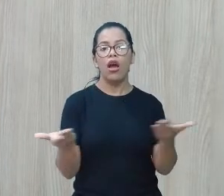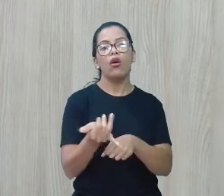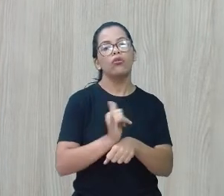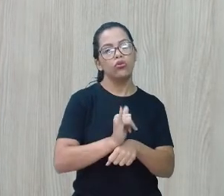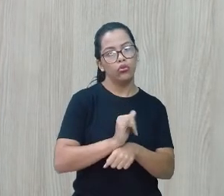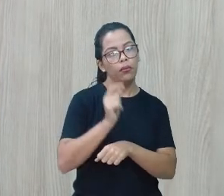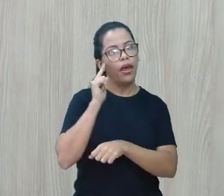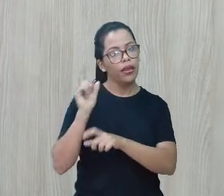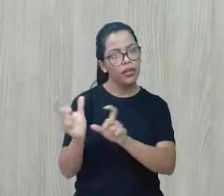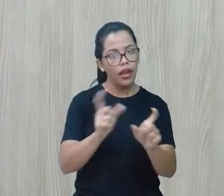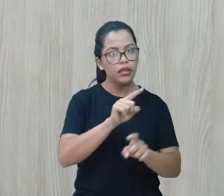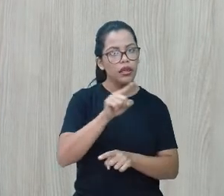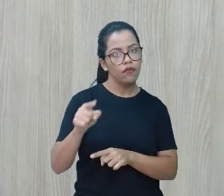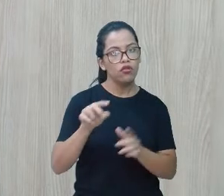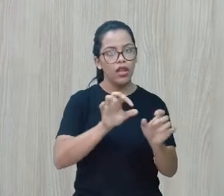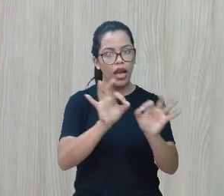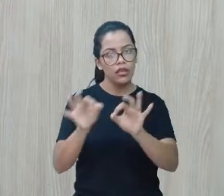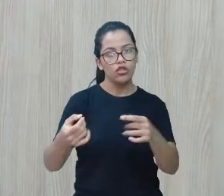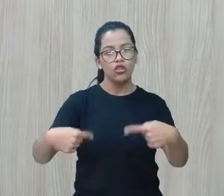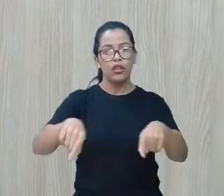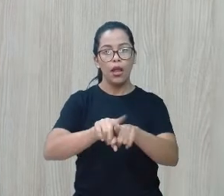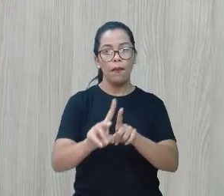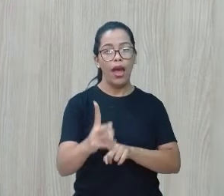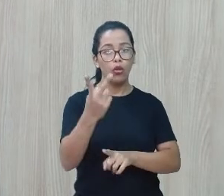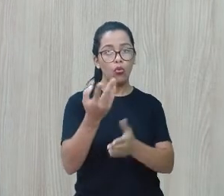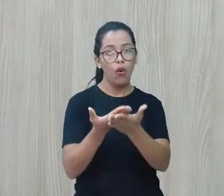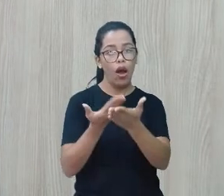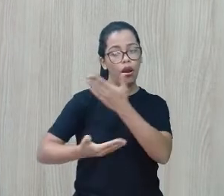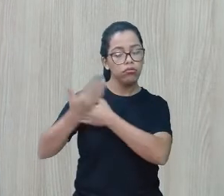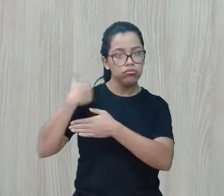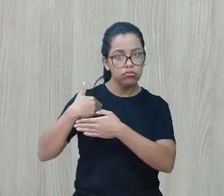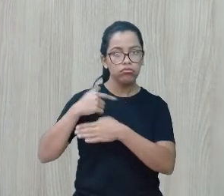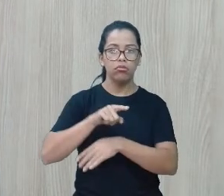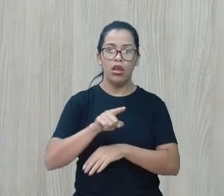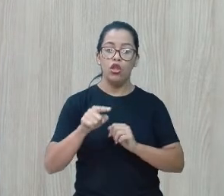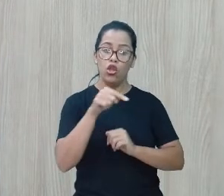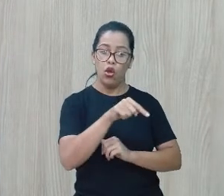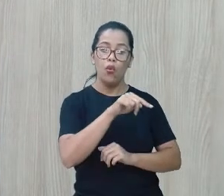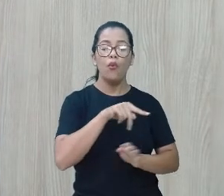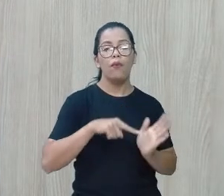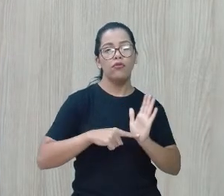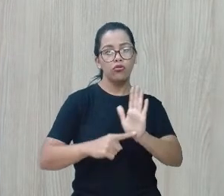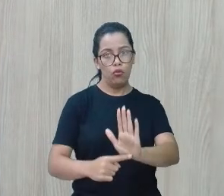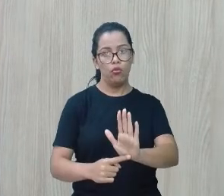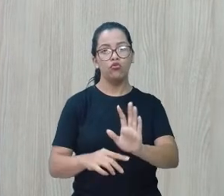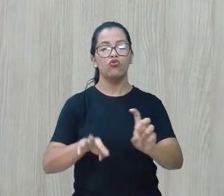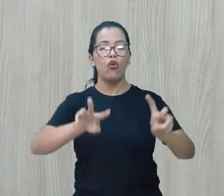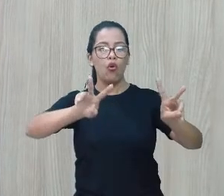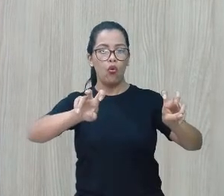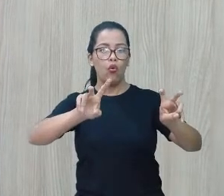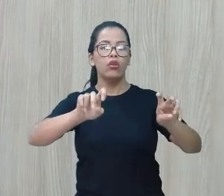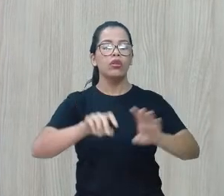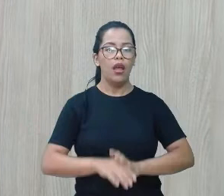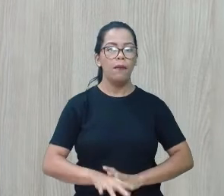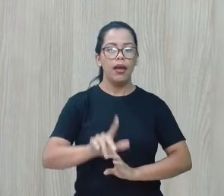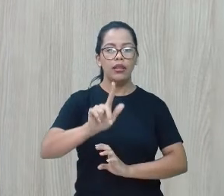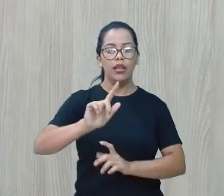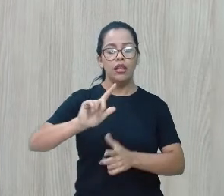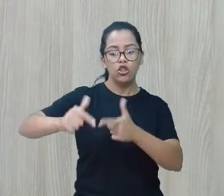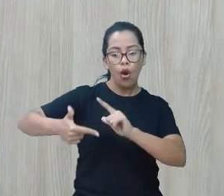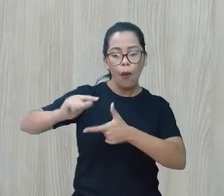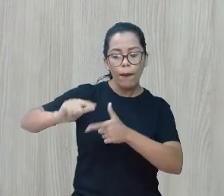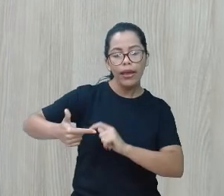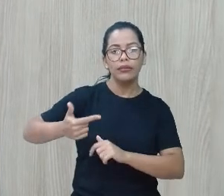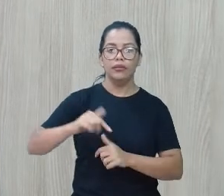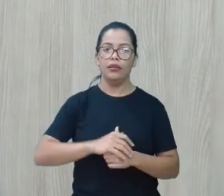ver as 2 aulas anteriores do professor Pedro, onde ele trouxe essa temática de geometria de uma forma bem interessante, tá certo?